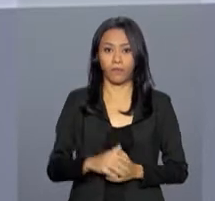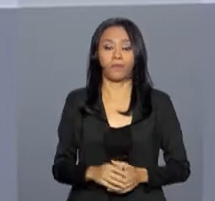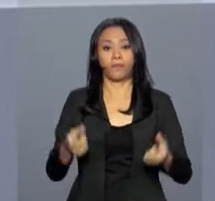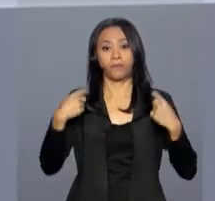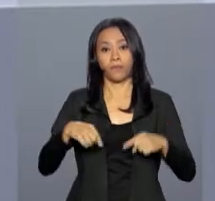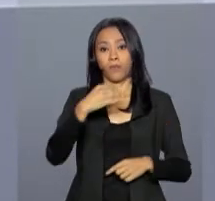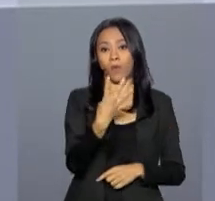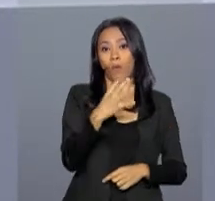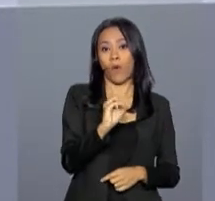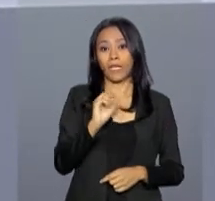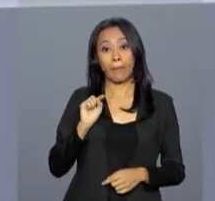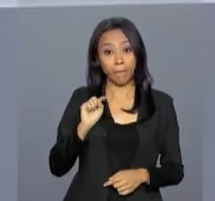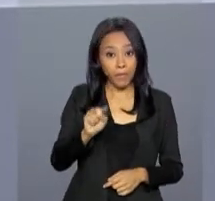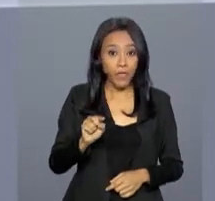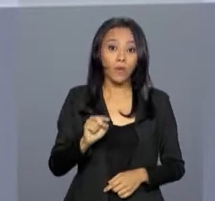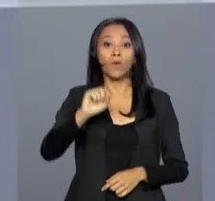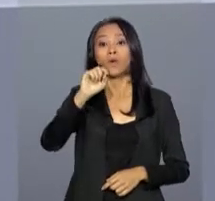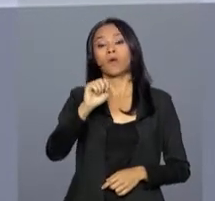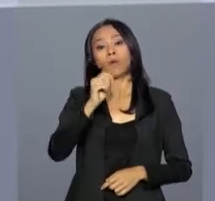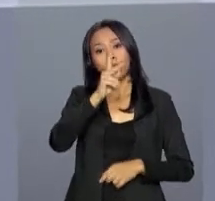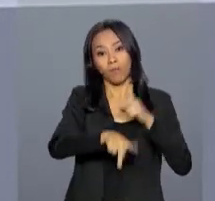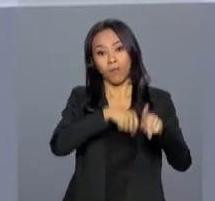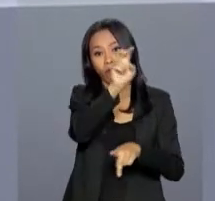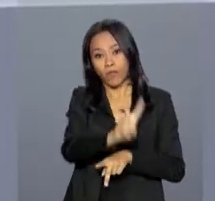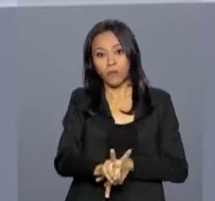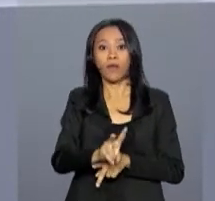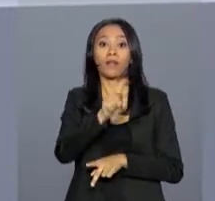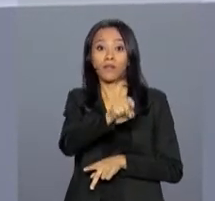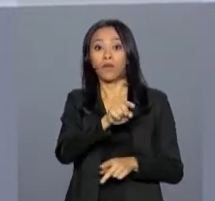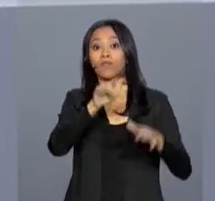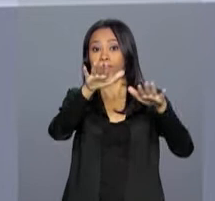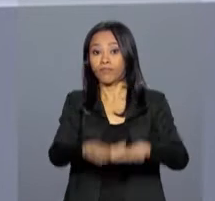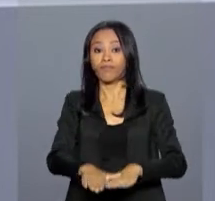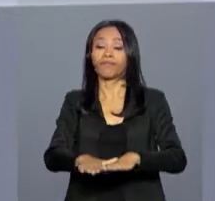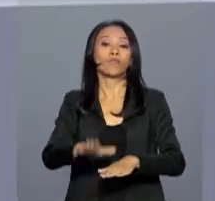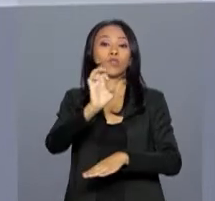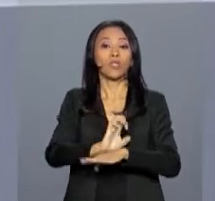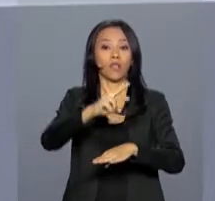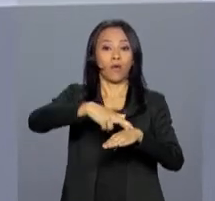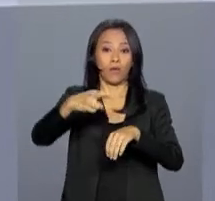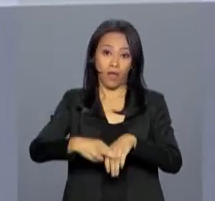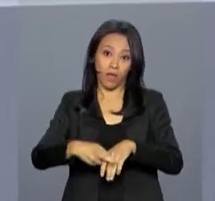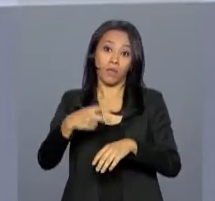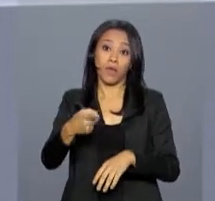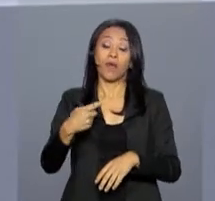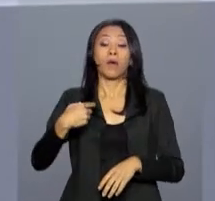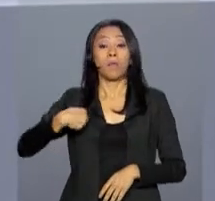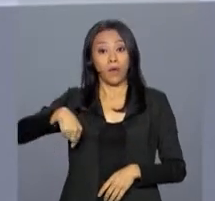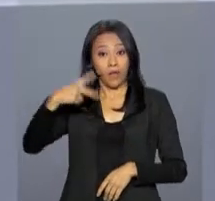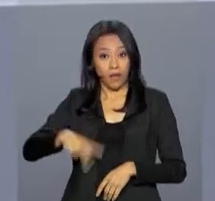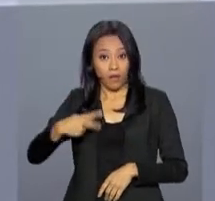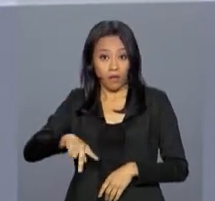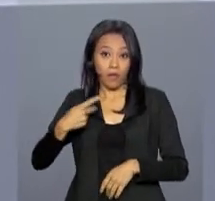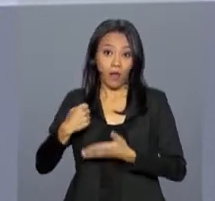Cerca de 40 mil venezuelanos estão em Roraima por conta da crise humanitária no país vizinho. Para prestar assistência emergencial a